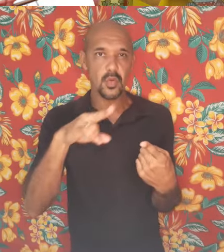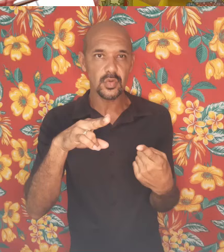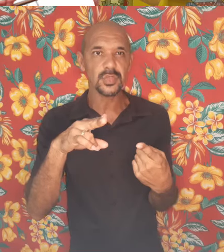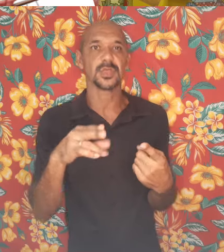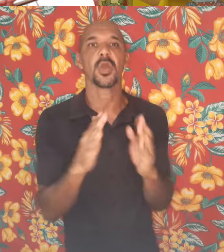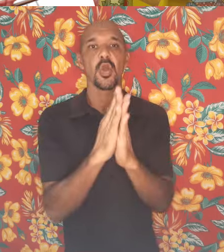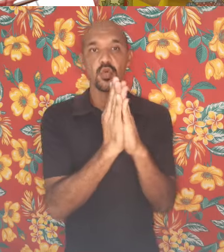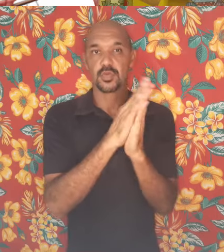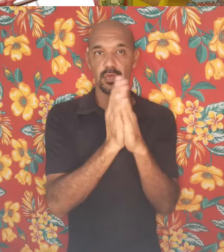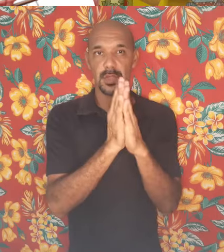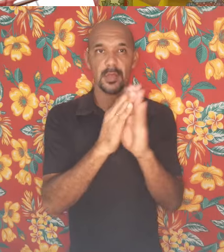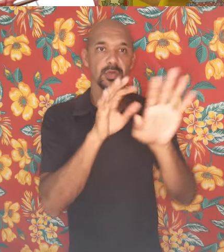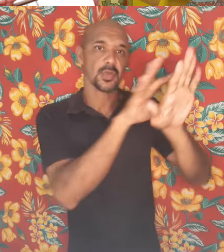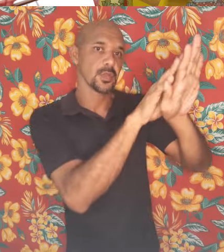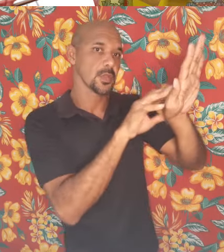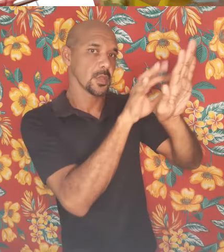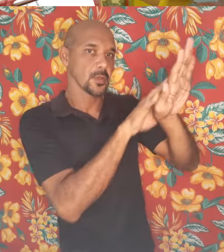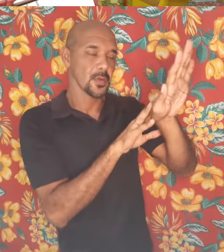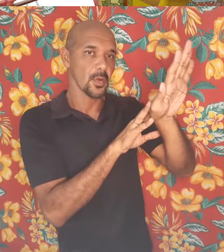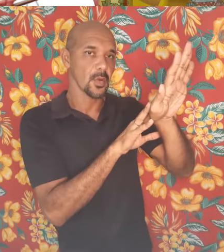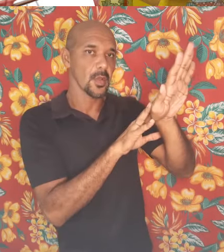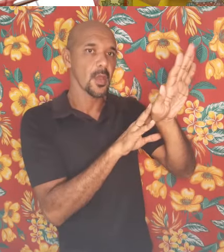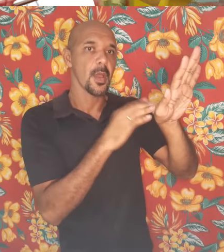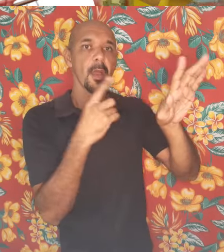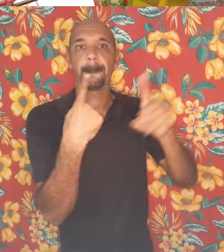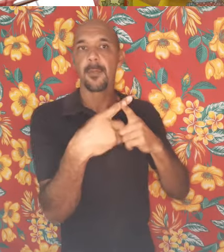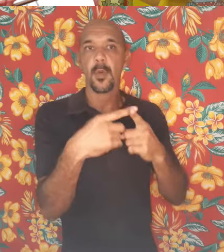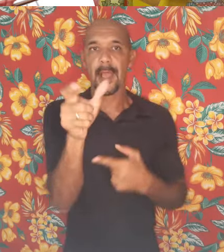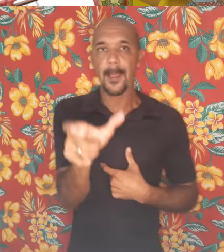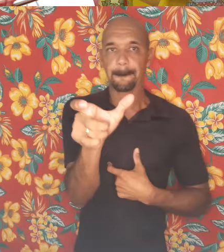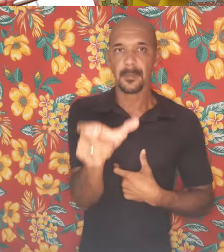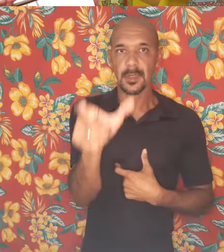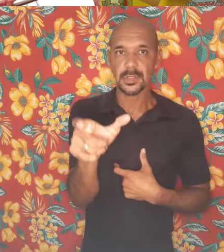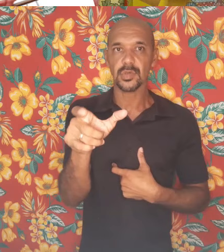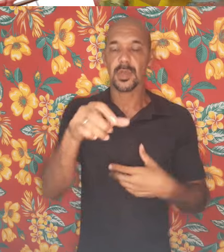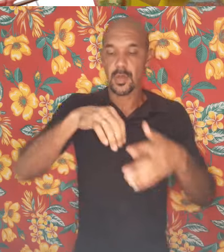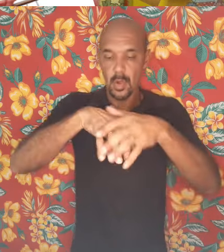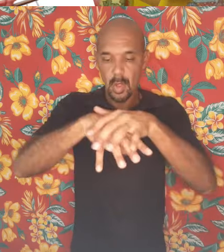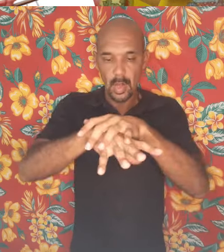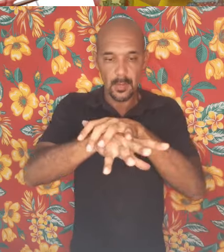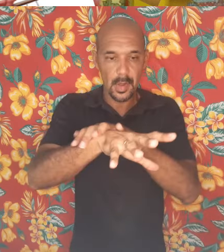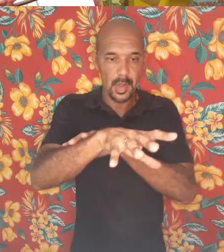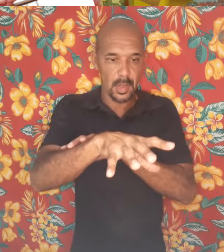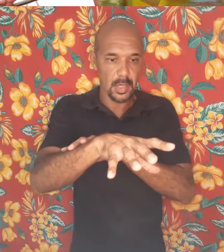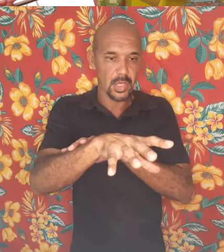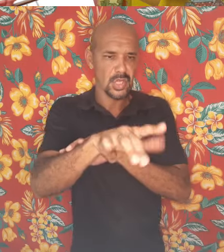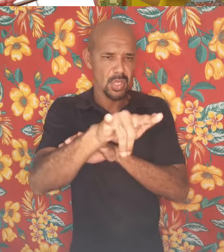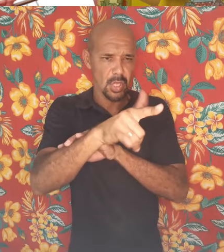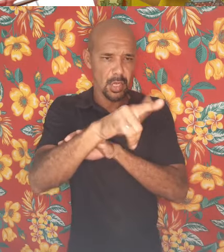os bonecos de luva, onde o manipulador coloca a mão dentro do boneco e dentro de uma tenda